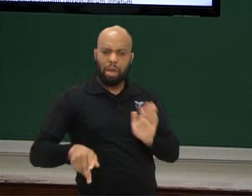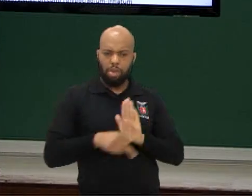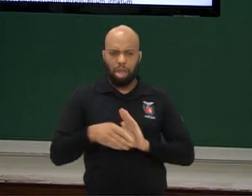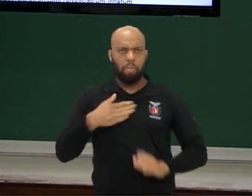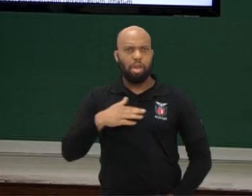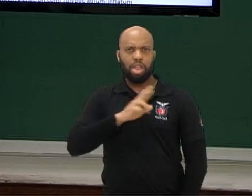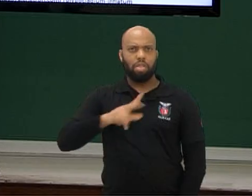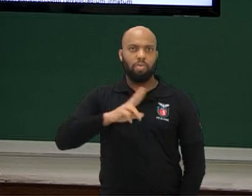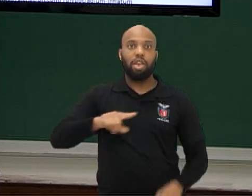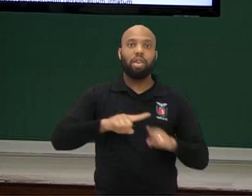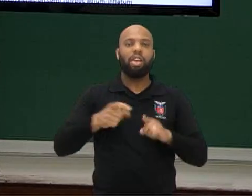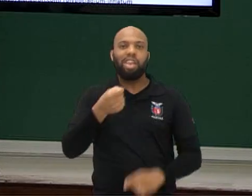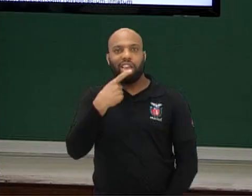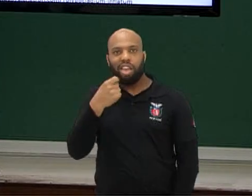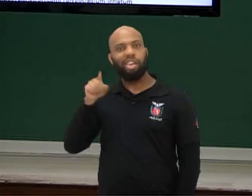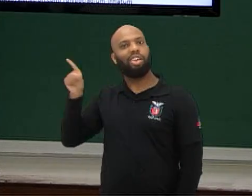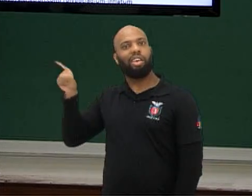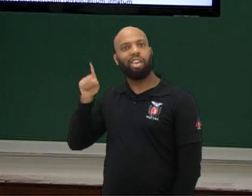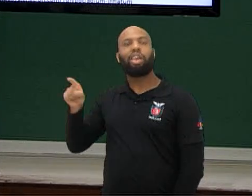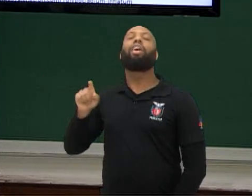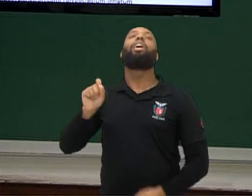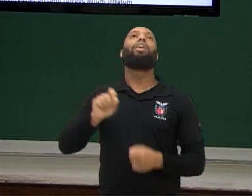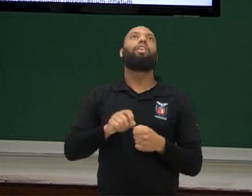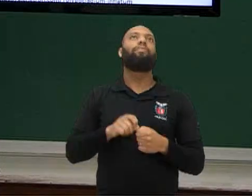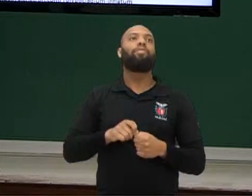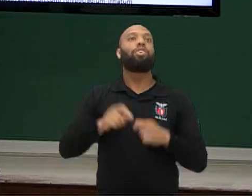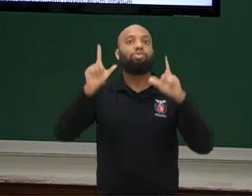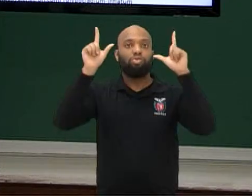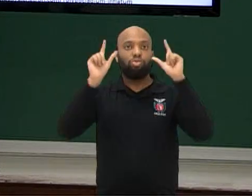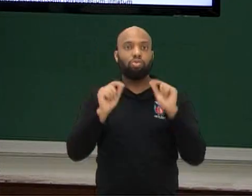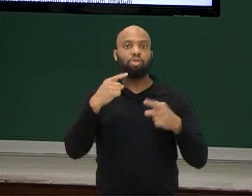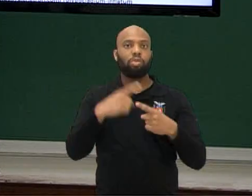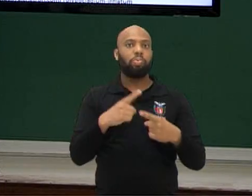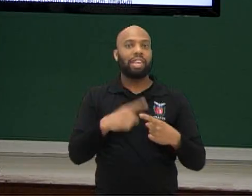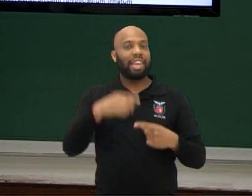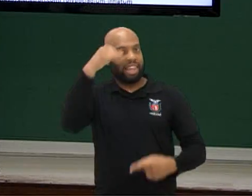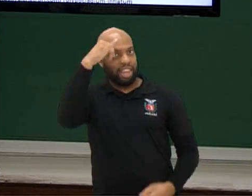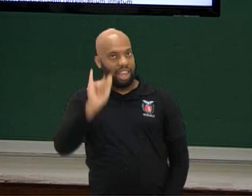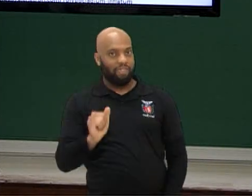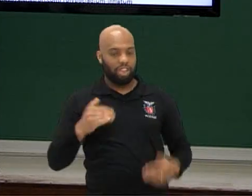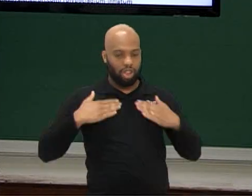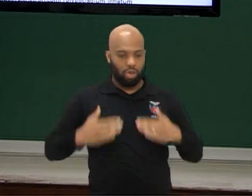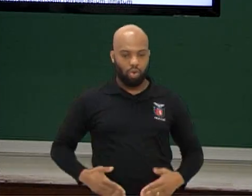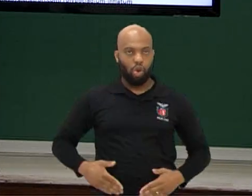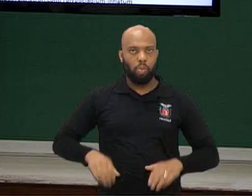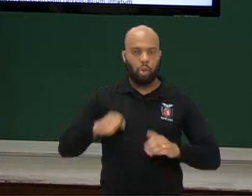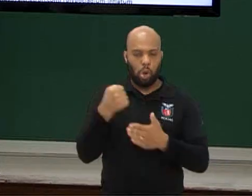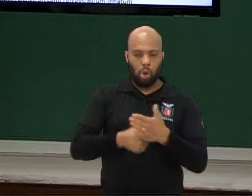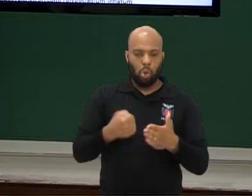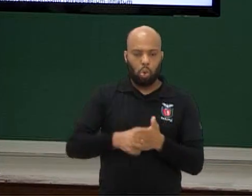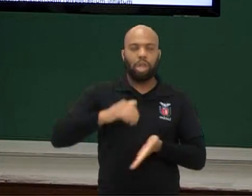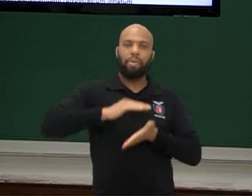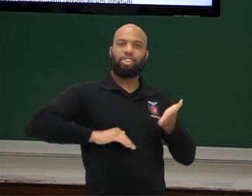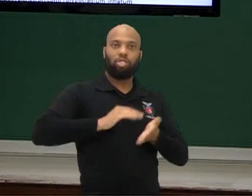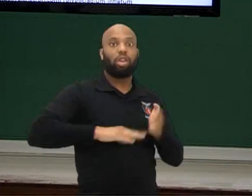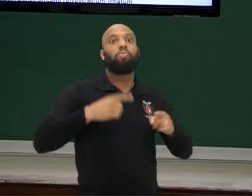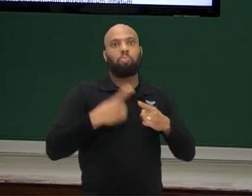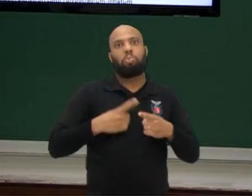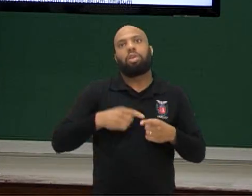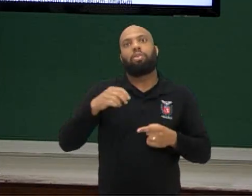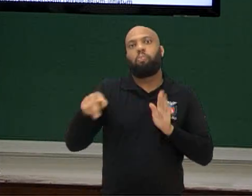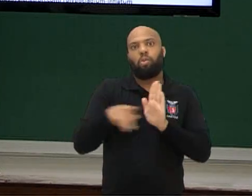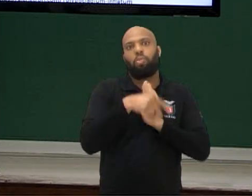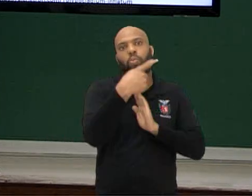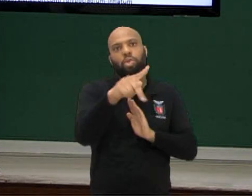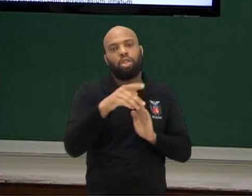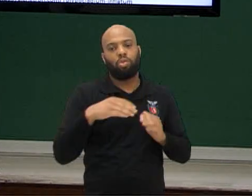que o nosso organismo ataque aquele órgão achando que ele é um invasor. Claro, ele é um órgão diferente do seu corpo, não tem as